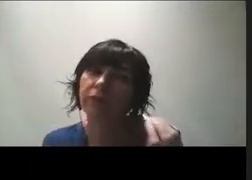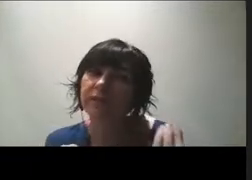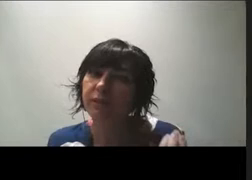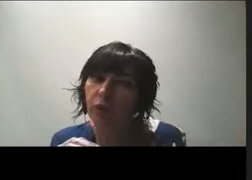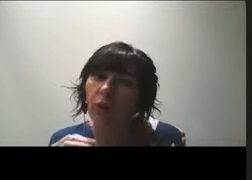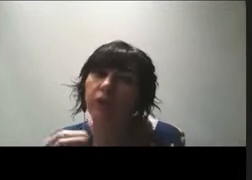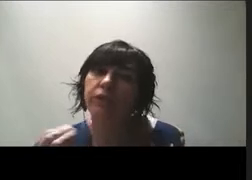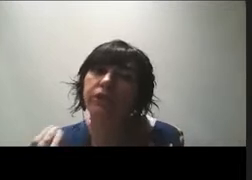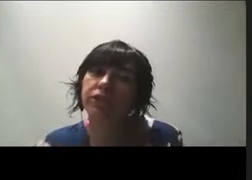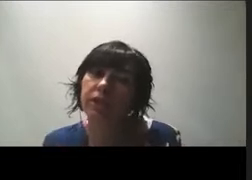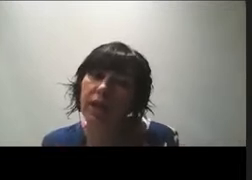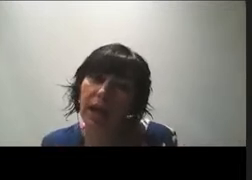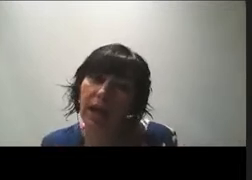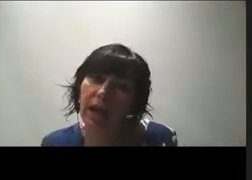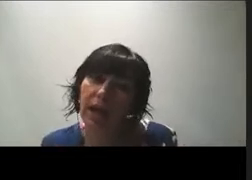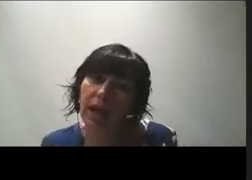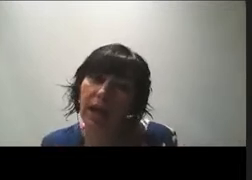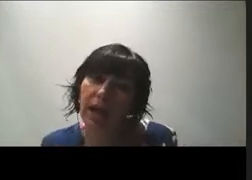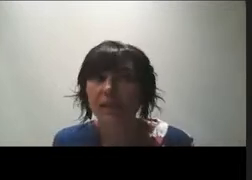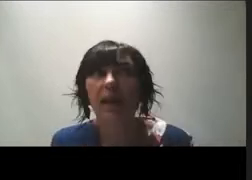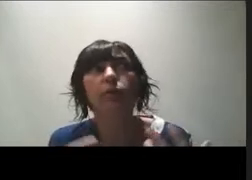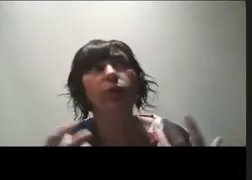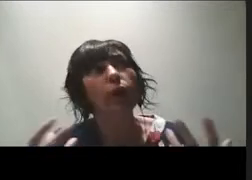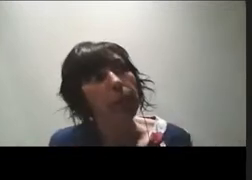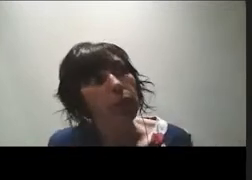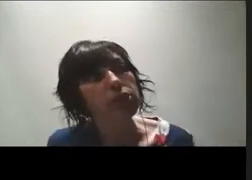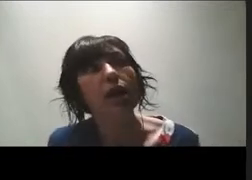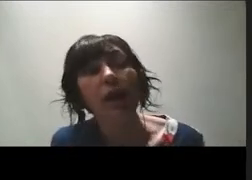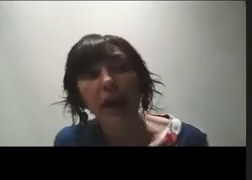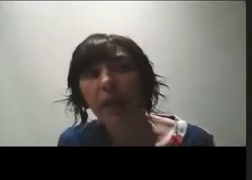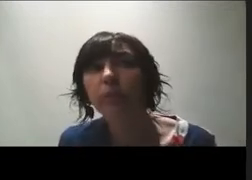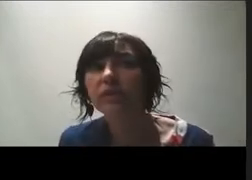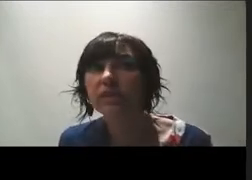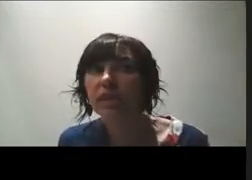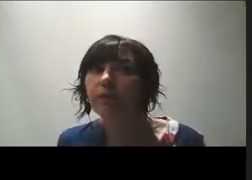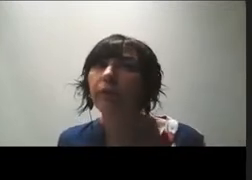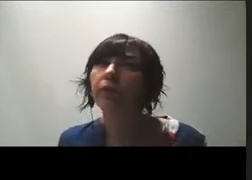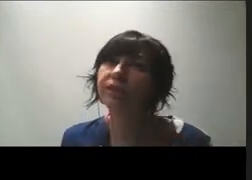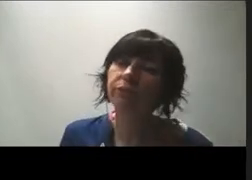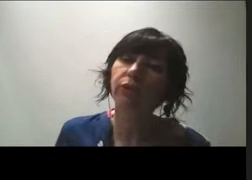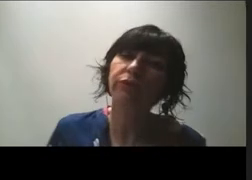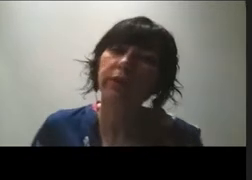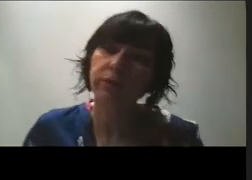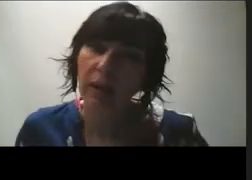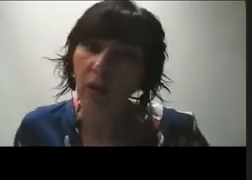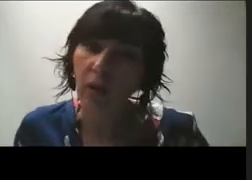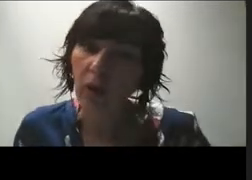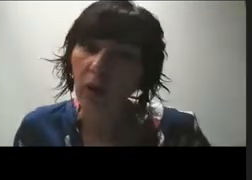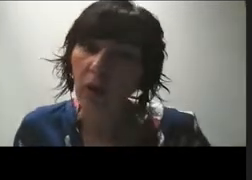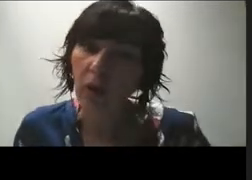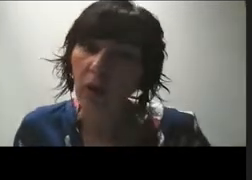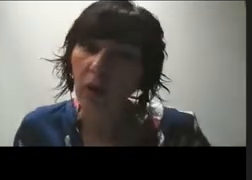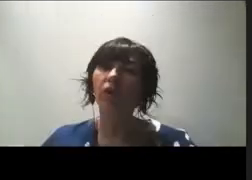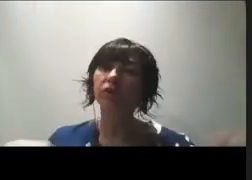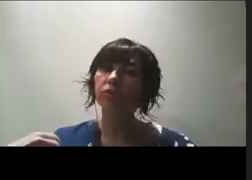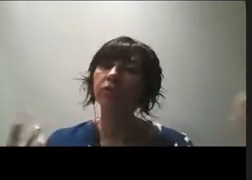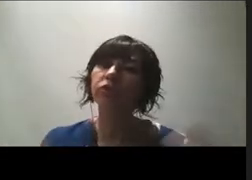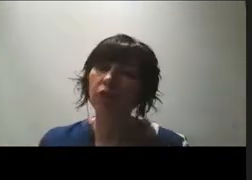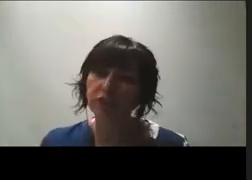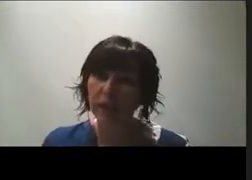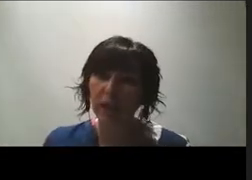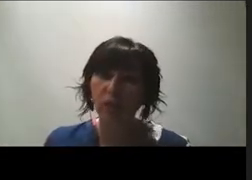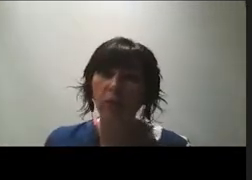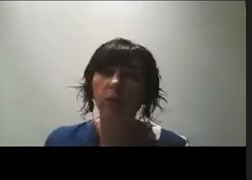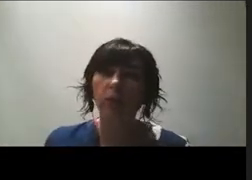de alguma forma você ficou Instigado interessado puxa é possível desenvolver um um e esse meu negócio